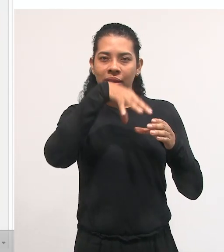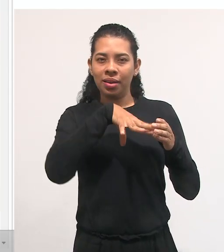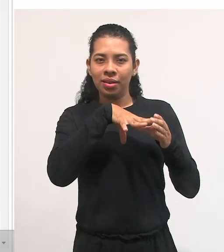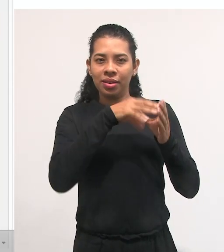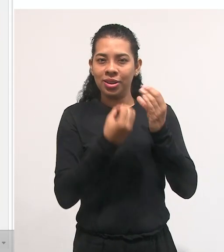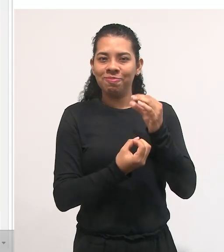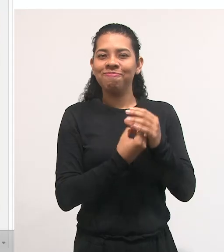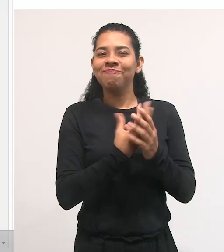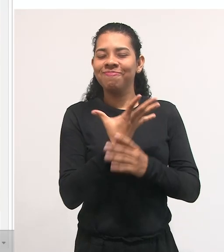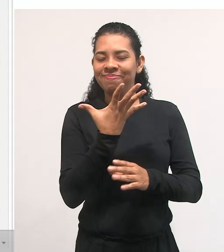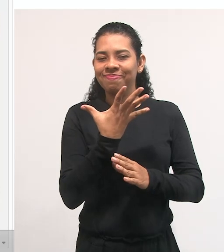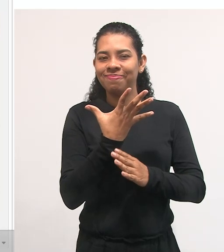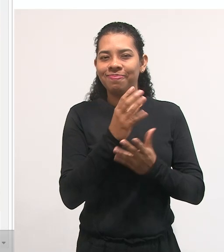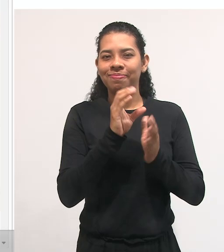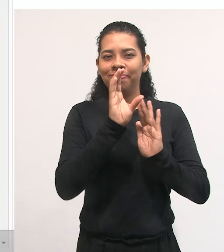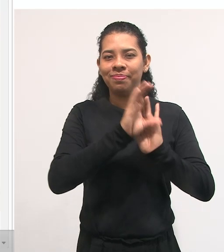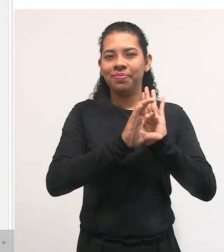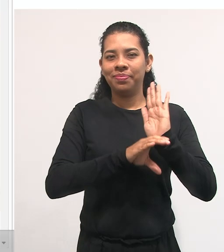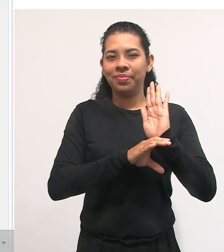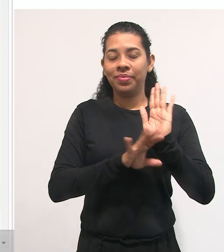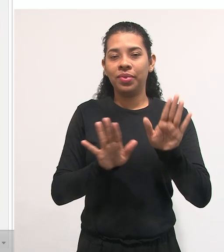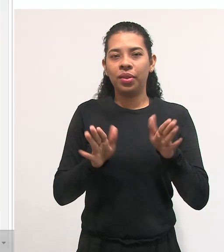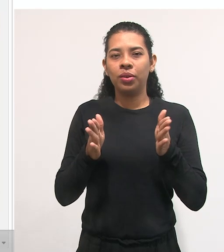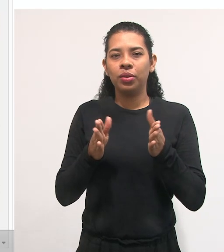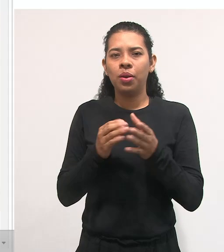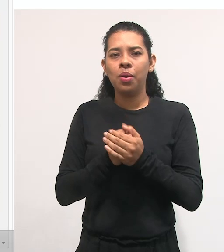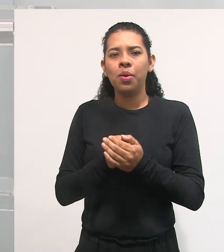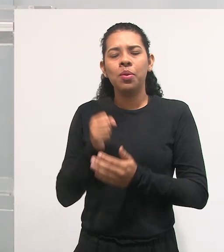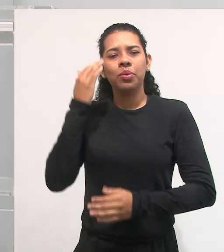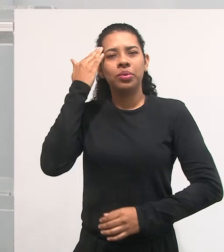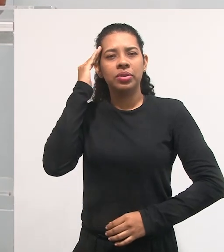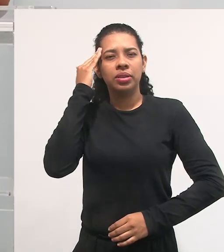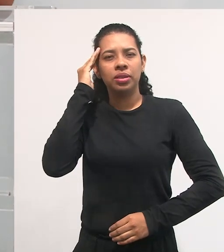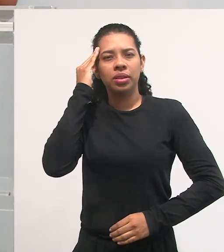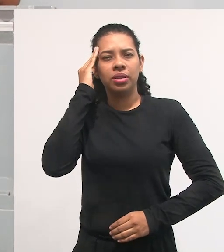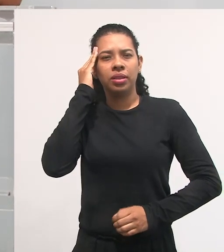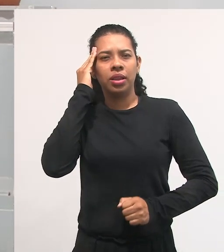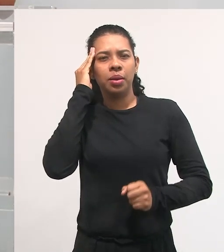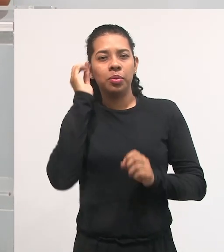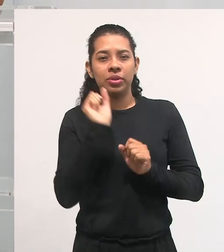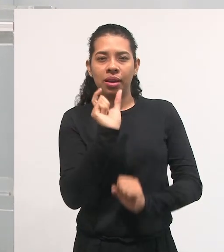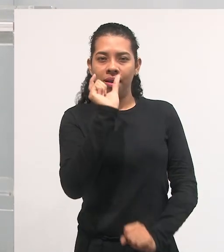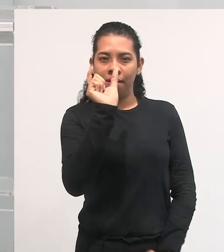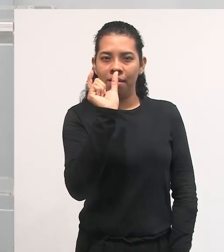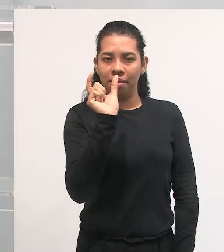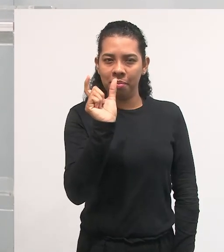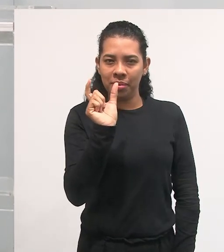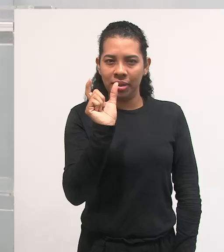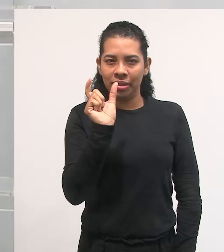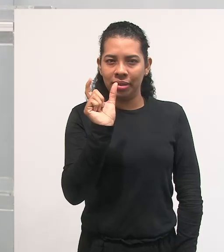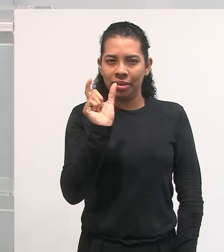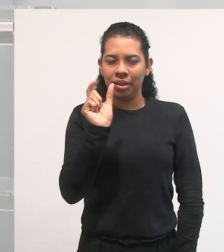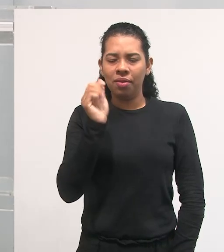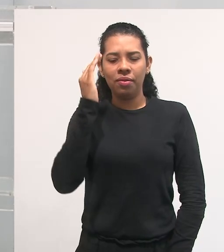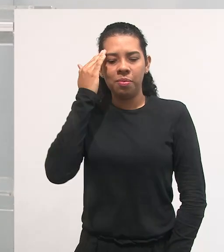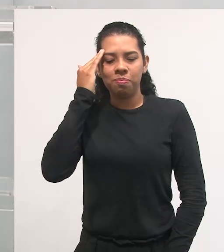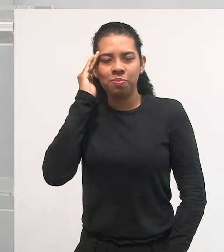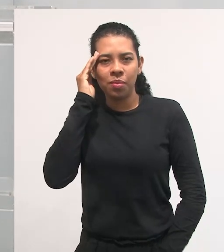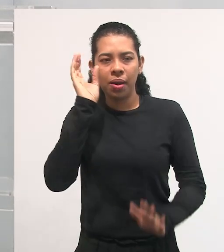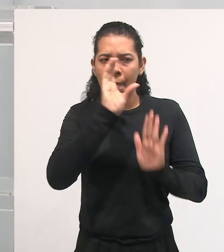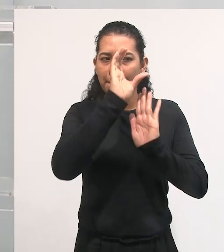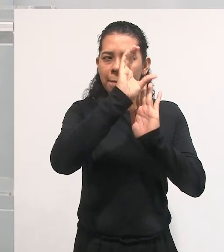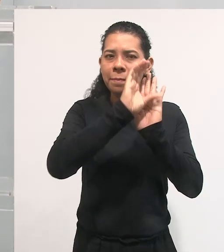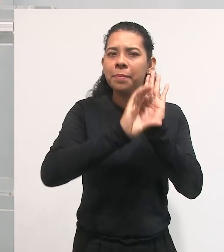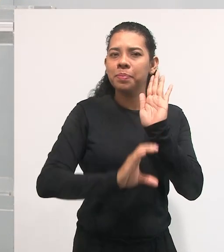saberes previamente programados portanto quando a gente vem a origem a etimologia da palavra ela dá essa